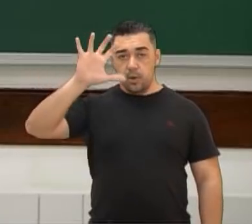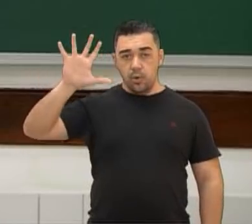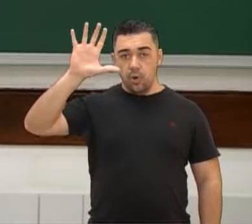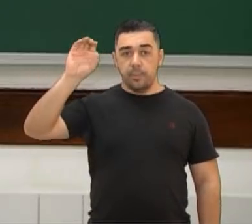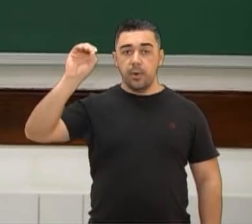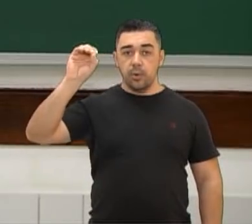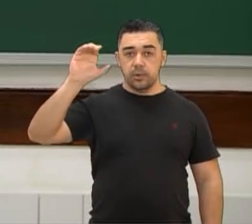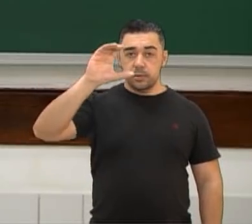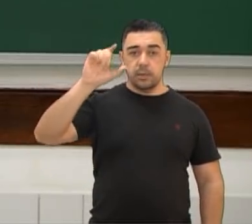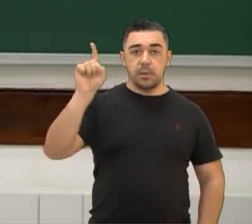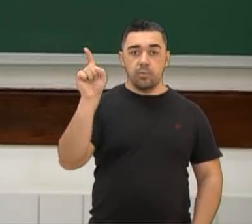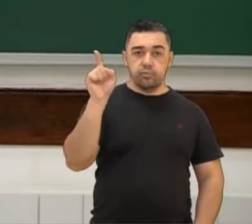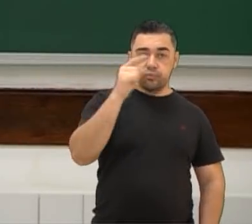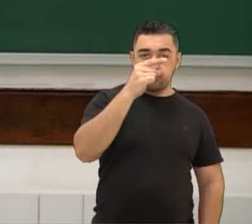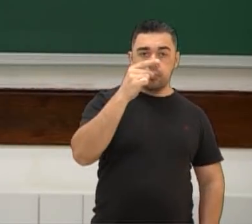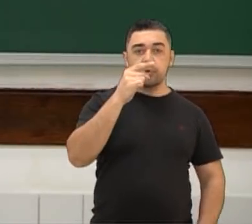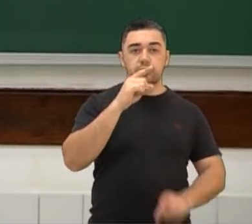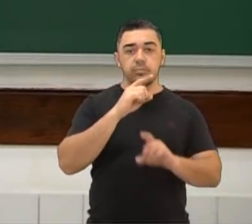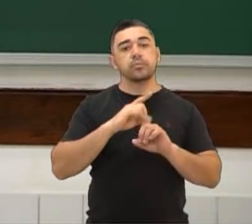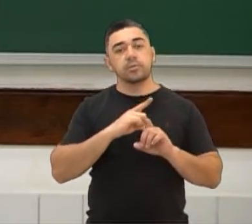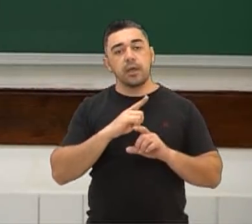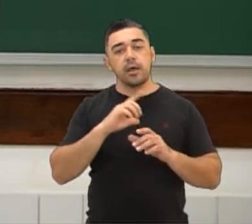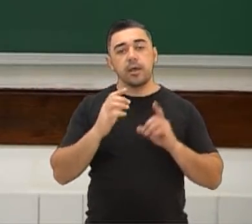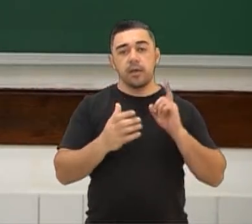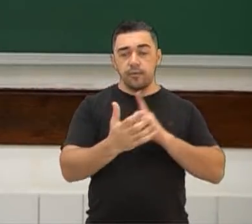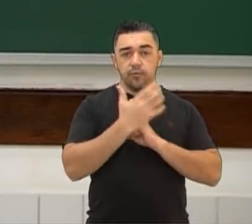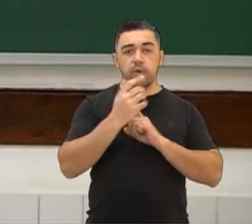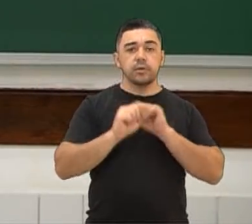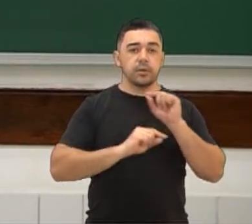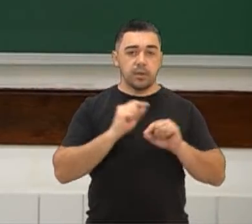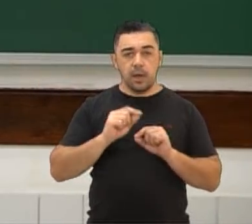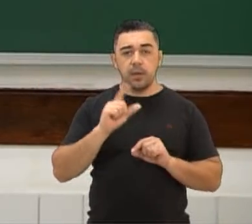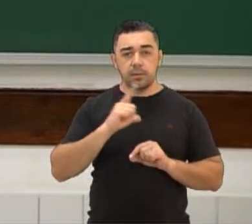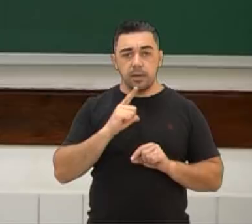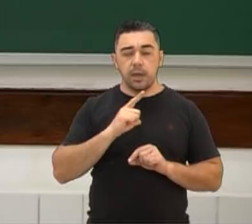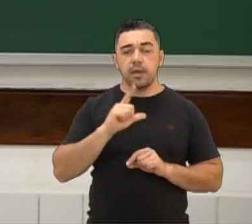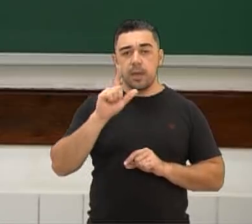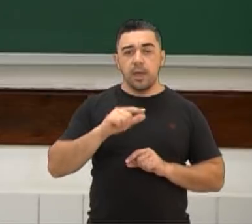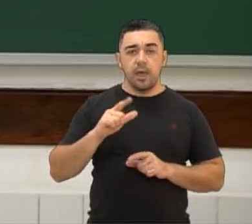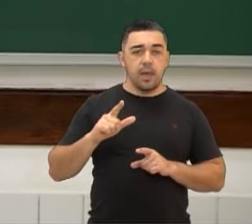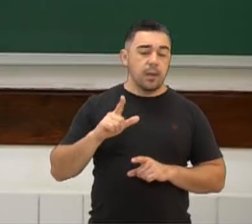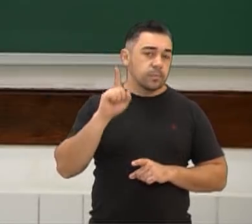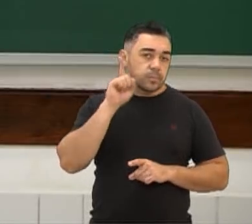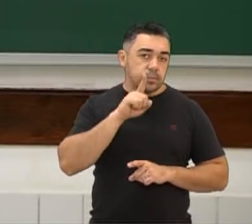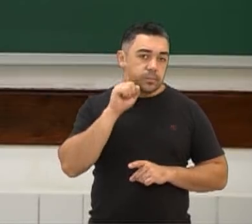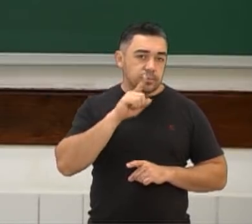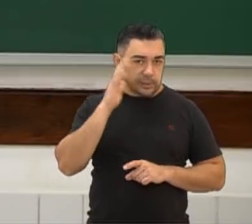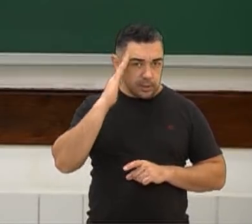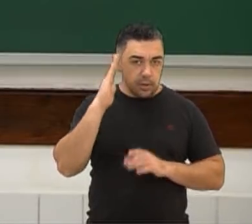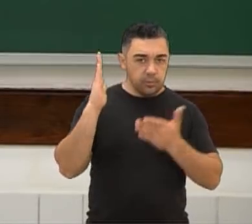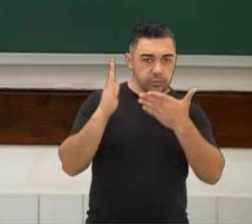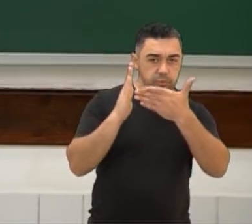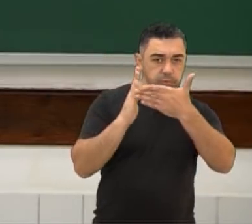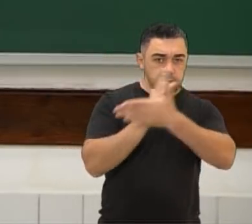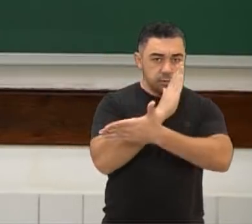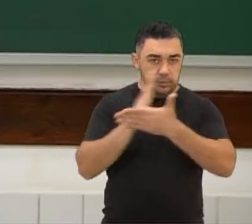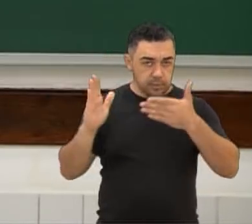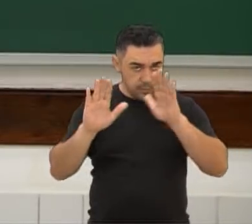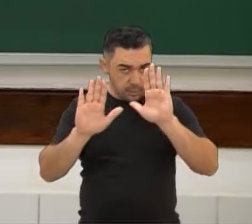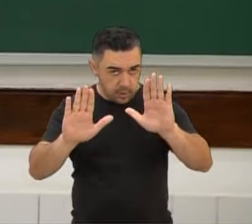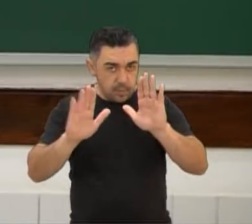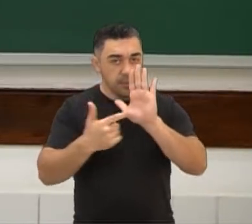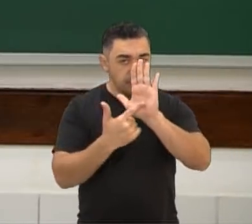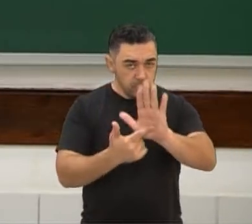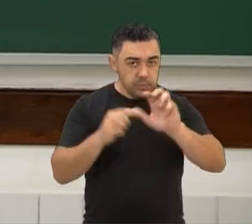Ocidental ficariam sob influência dos demais países aliados, com a liderança dos Estados Unidos. Entendeu tudo isso? Calma, eu já mostro o